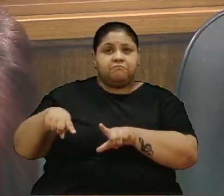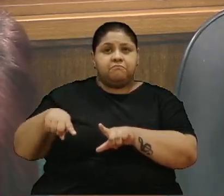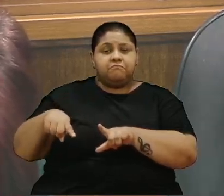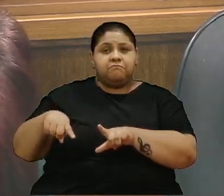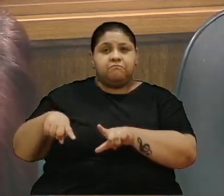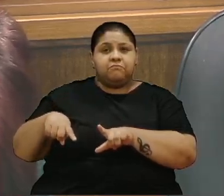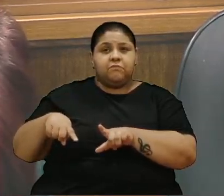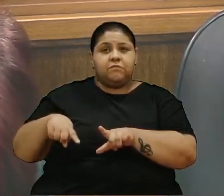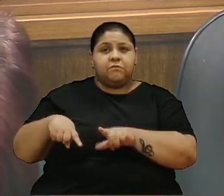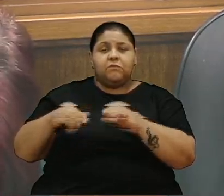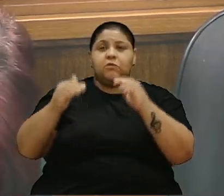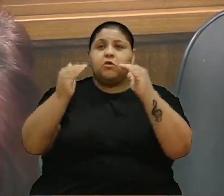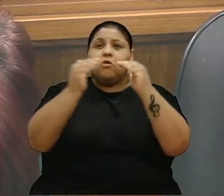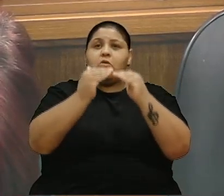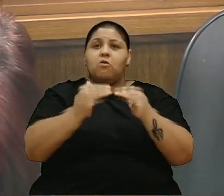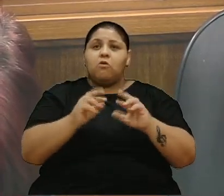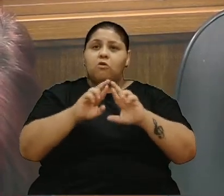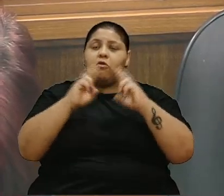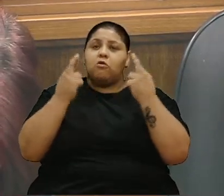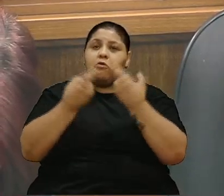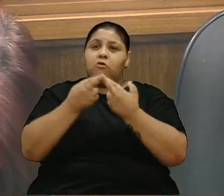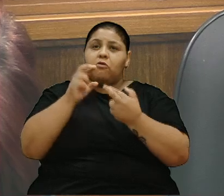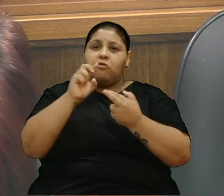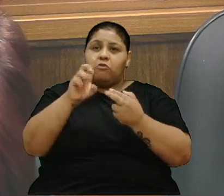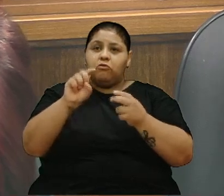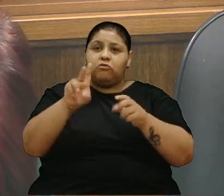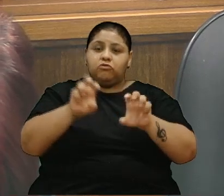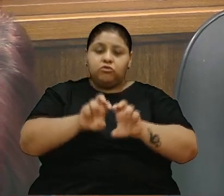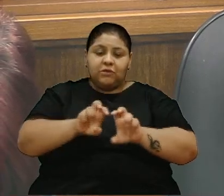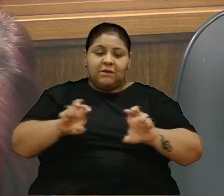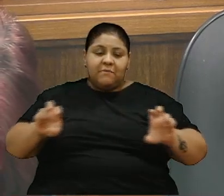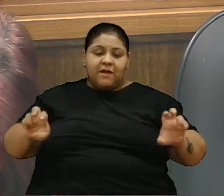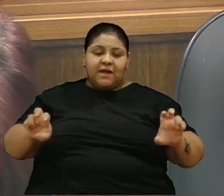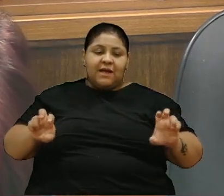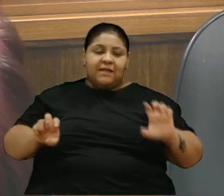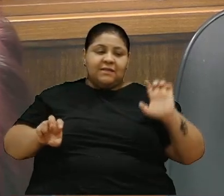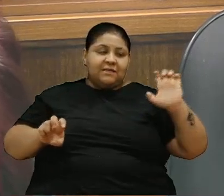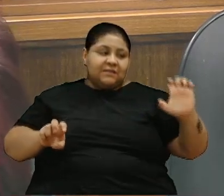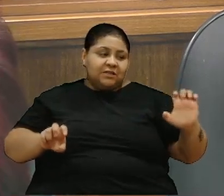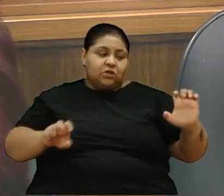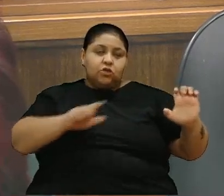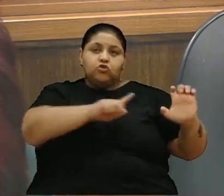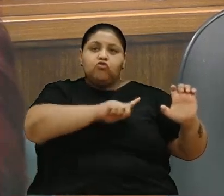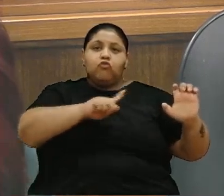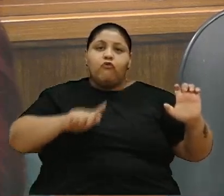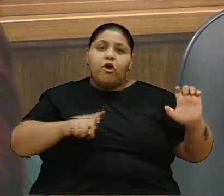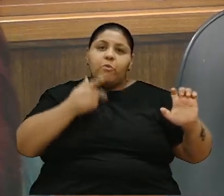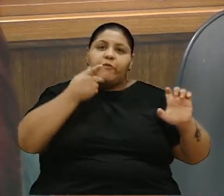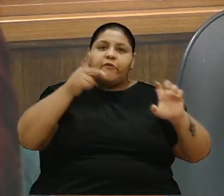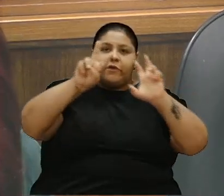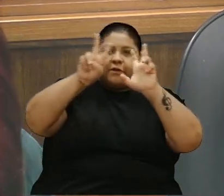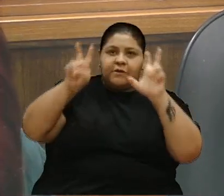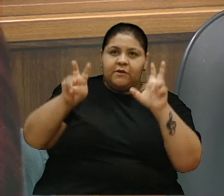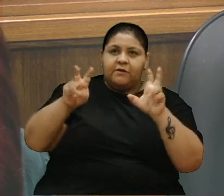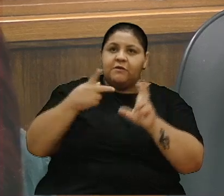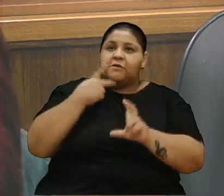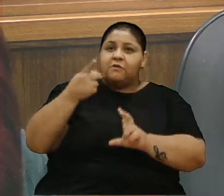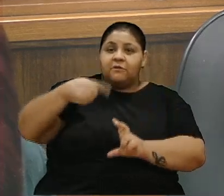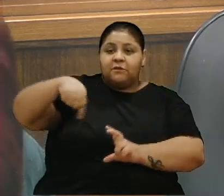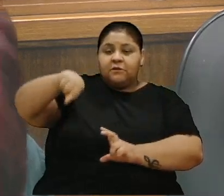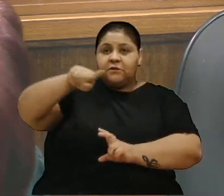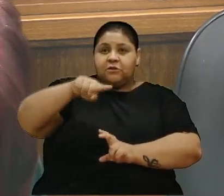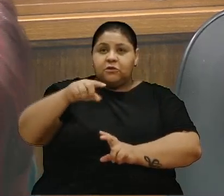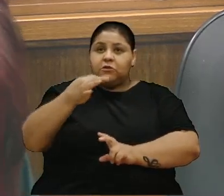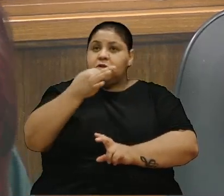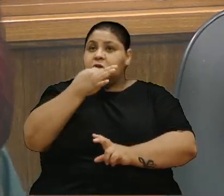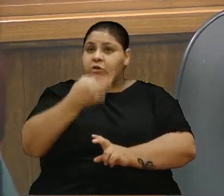uma reunião, por exemplo, só da bancada que compõe a esquerda com o governo para tratar dessa pauta. Nós vamos tratar com a nossa ótica,